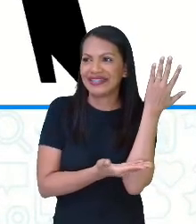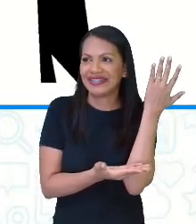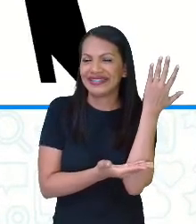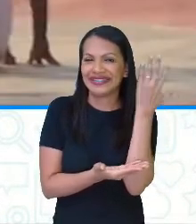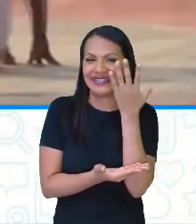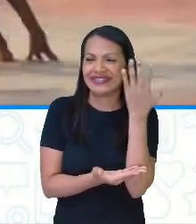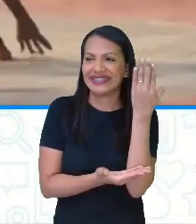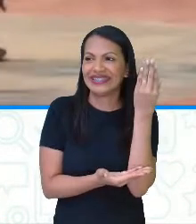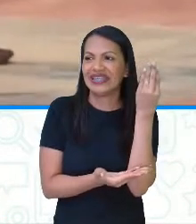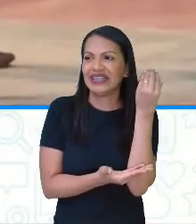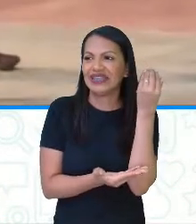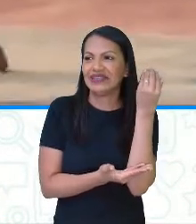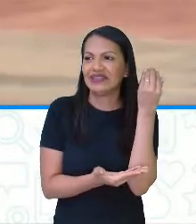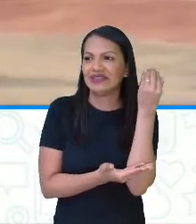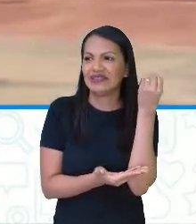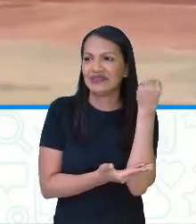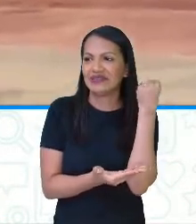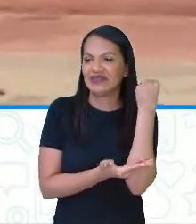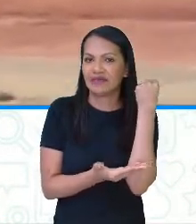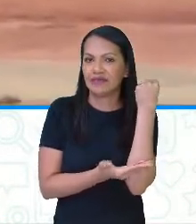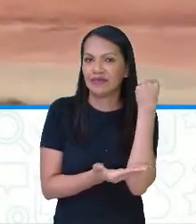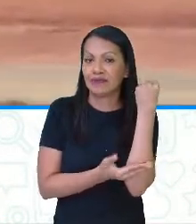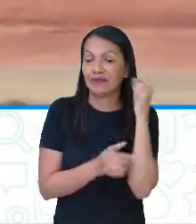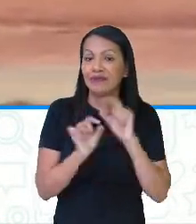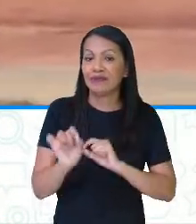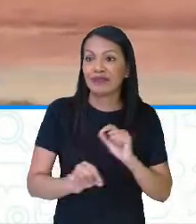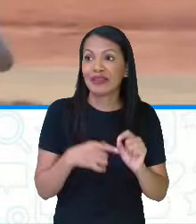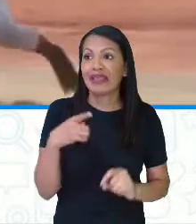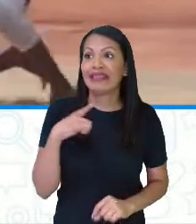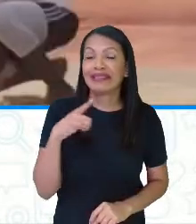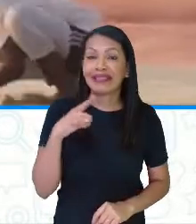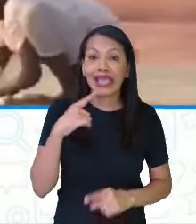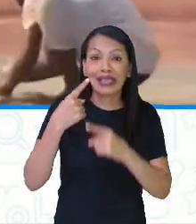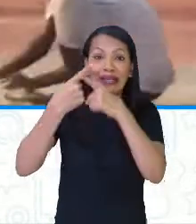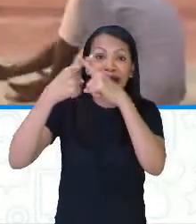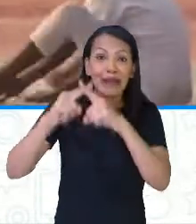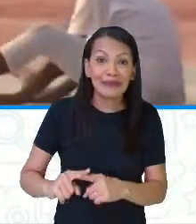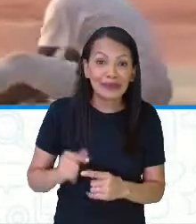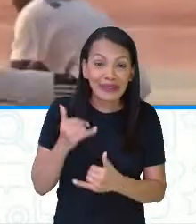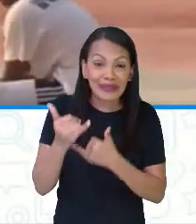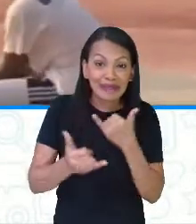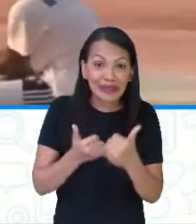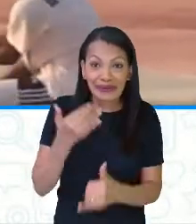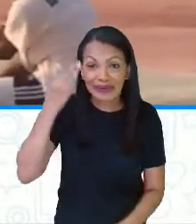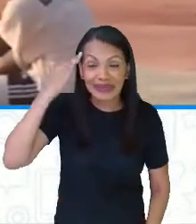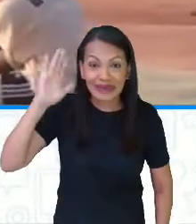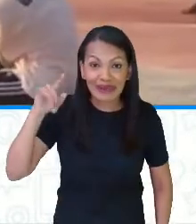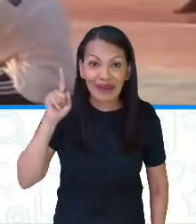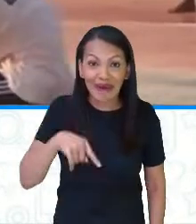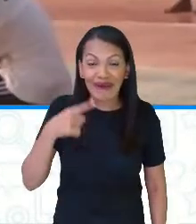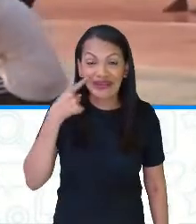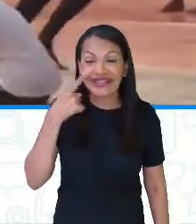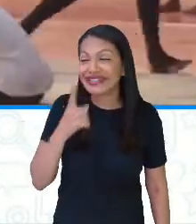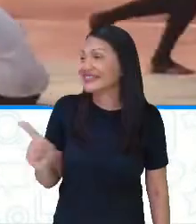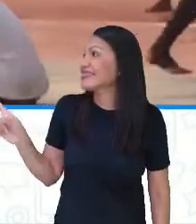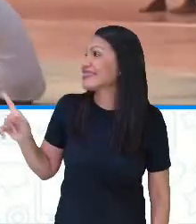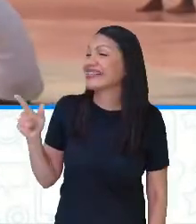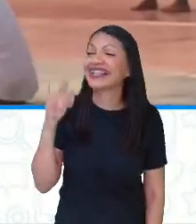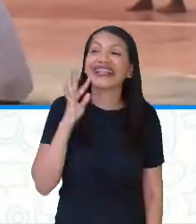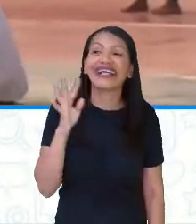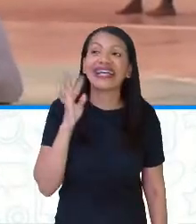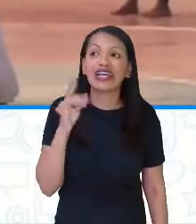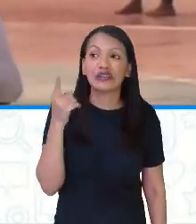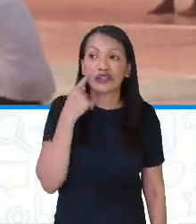verem, que existe até campeonato dessa brincadeira, e eu não sabia, professora Maurícia. Olha só que legal. Você tá vendo que tem um grupo ali